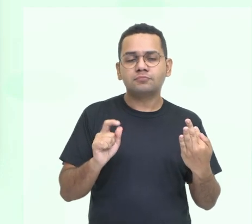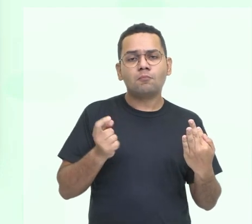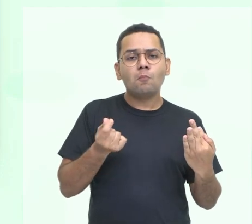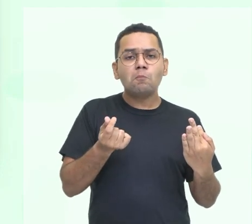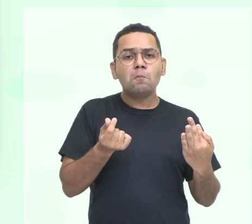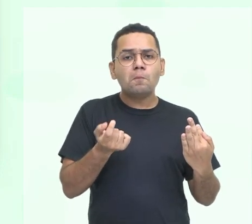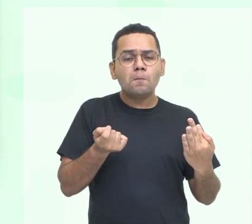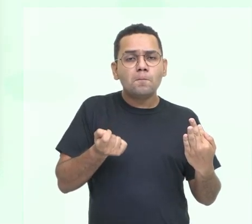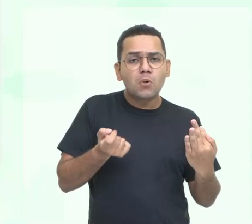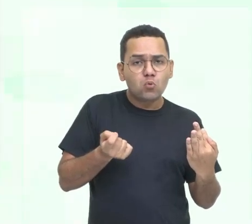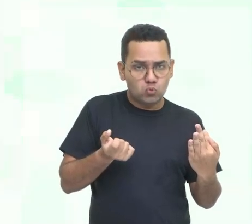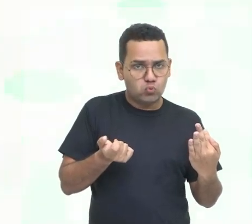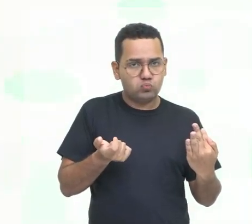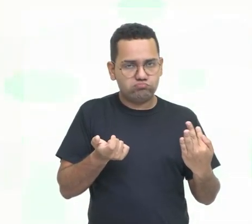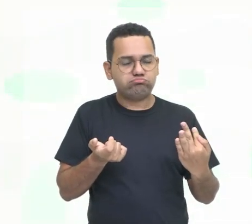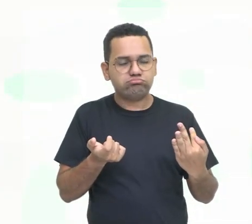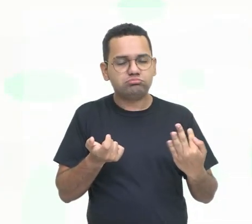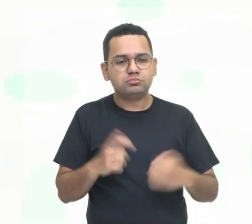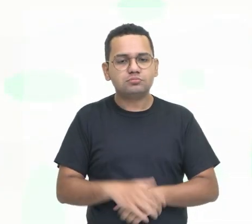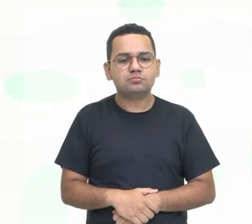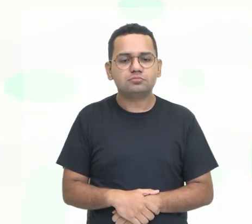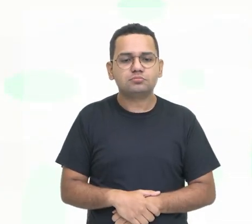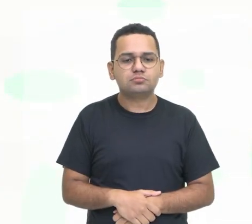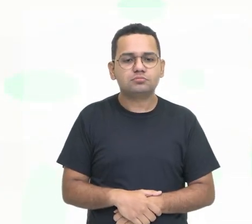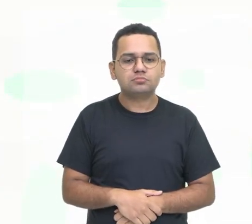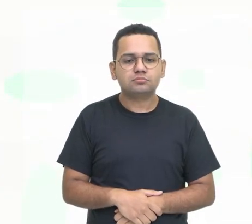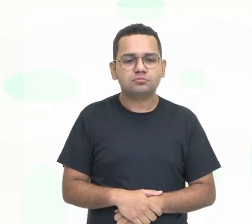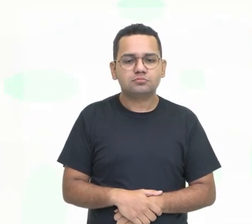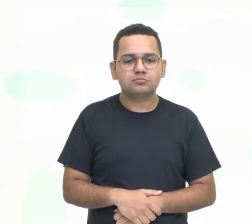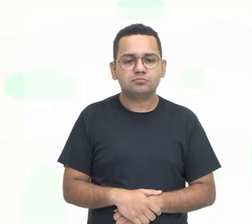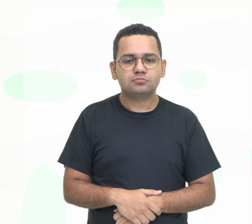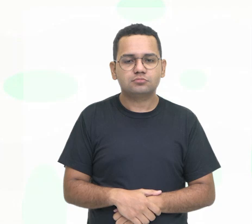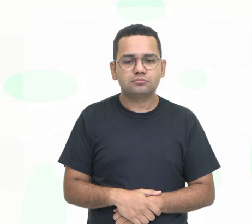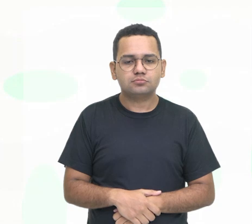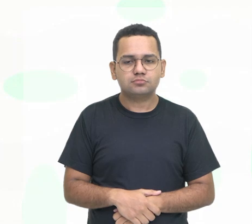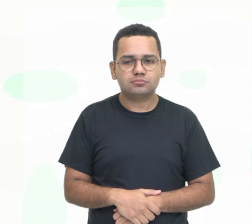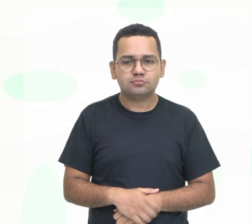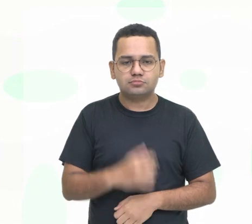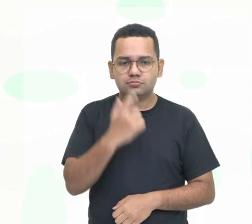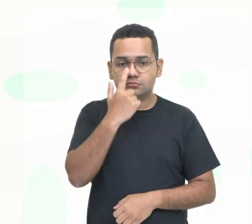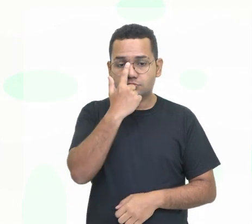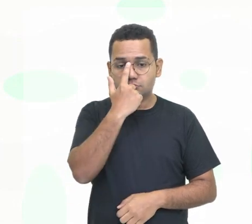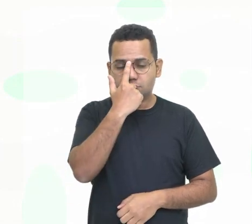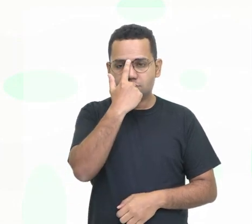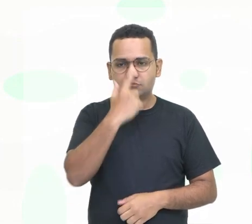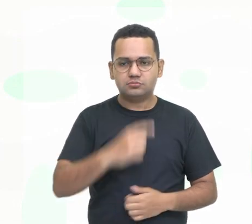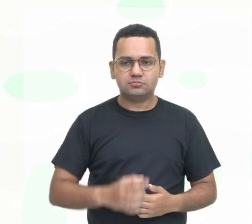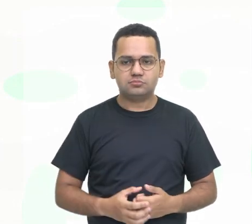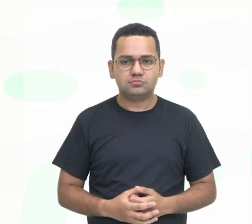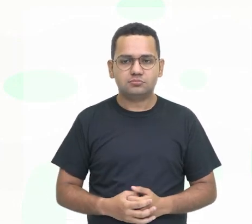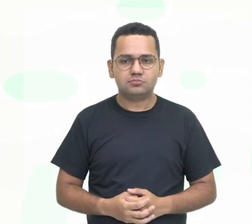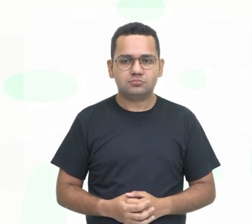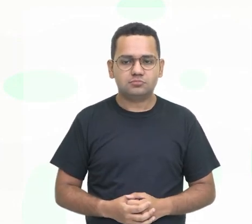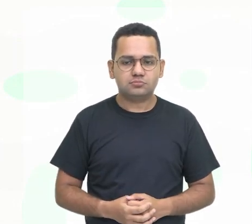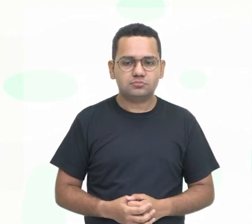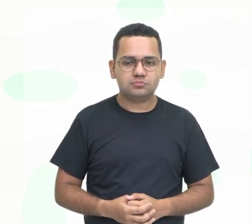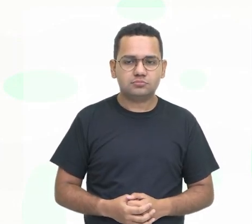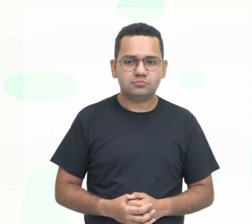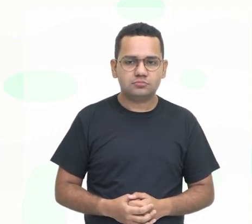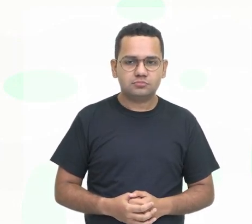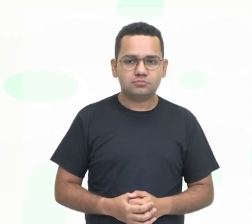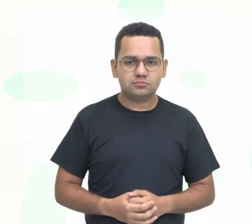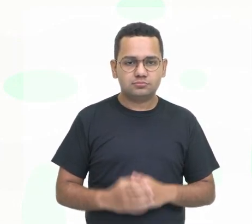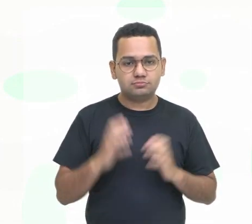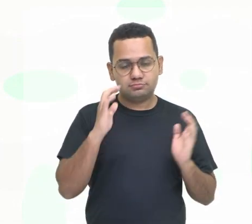vulnerabilidade econômica. E você vai ter, né, dentro